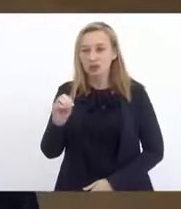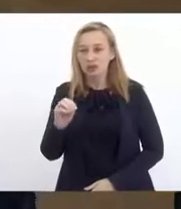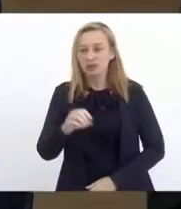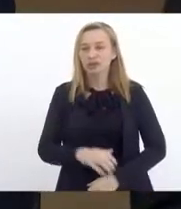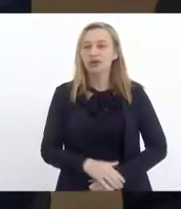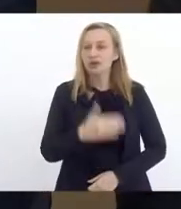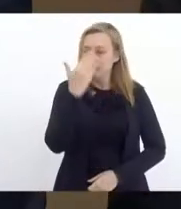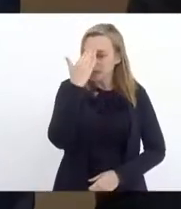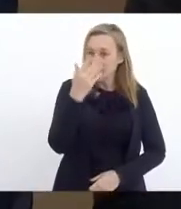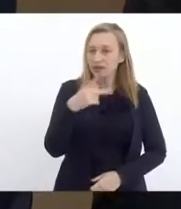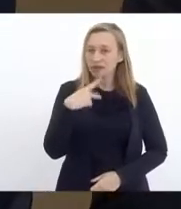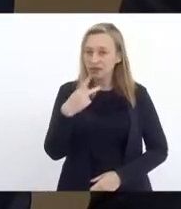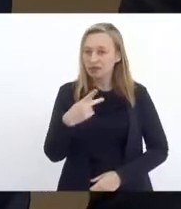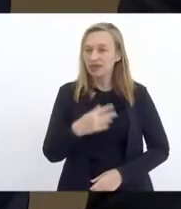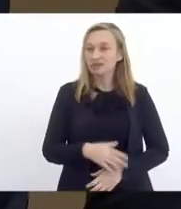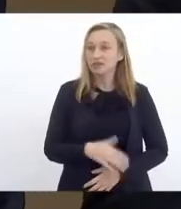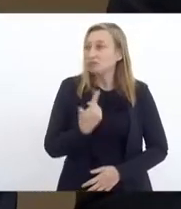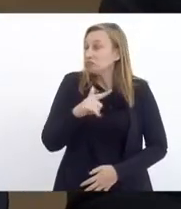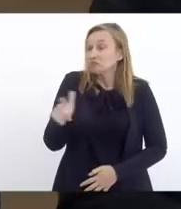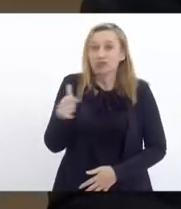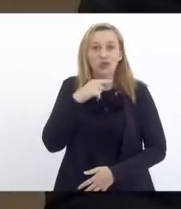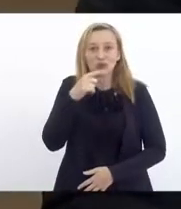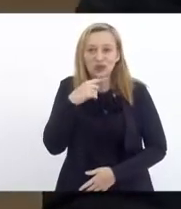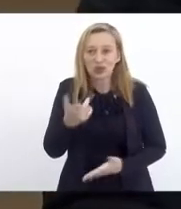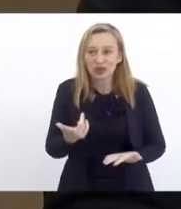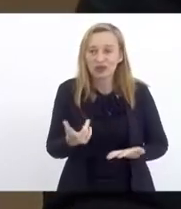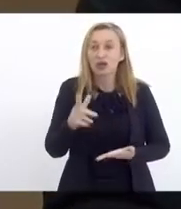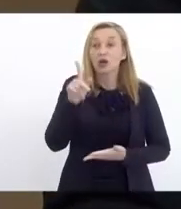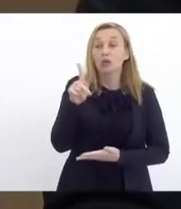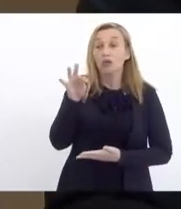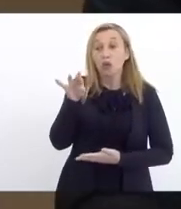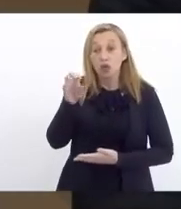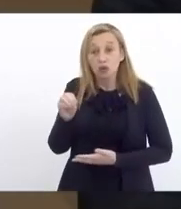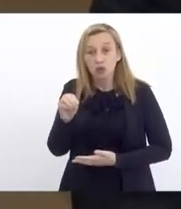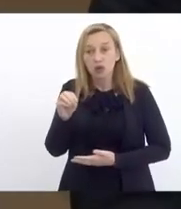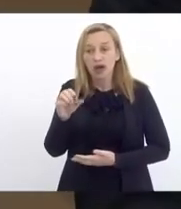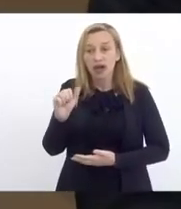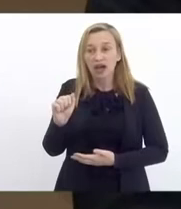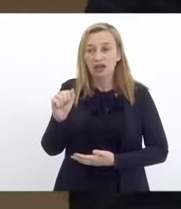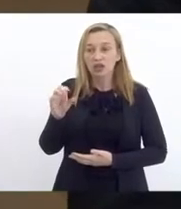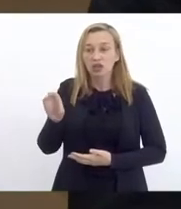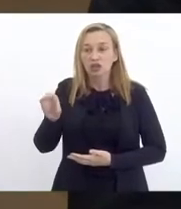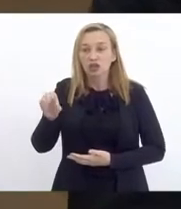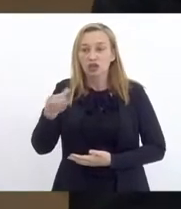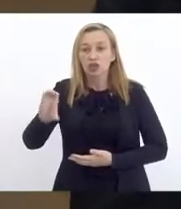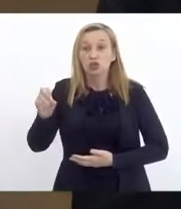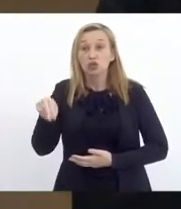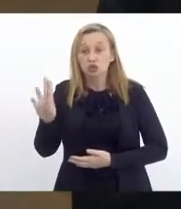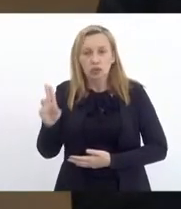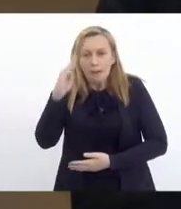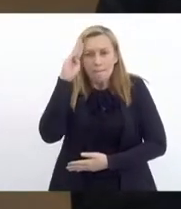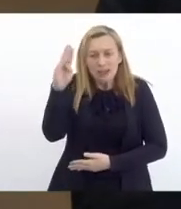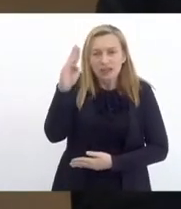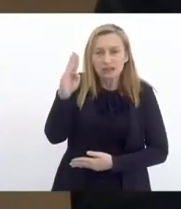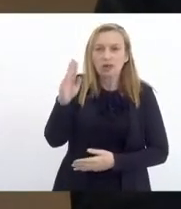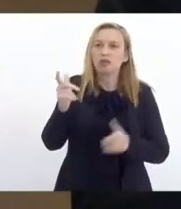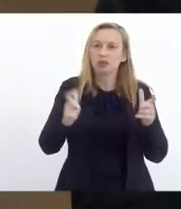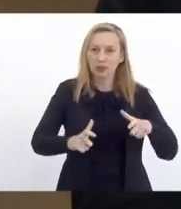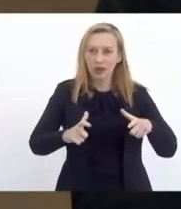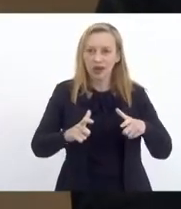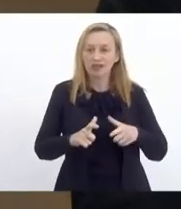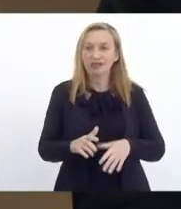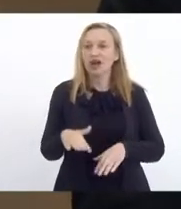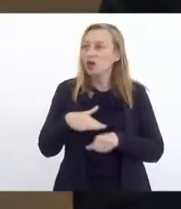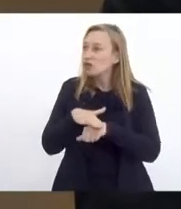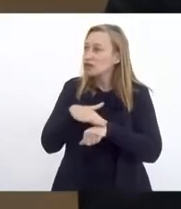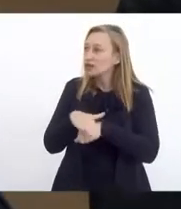Obrigado pela colaboração. Nós não temos dúvida. Porto do Açu é fundamental para a região. Estava